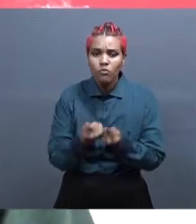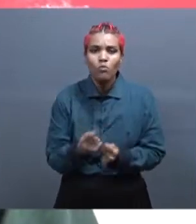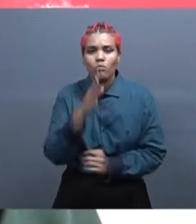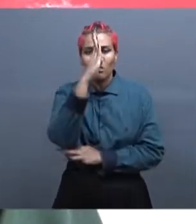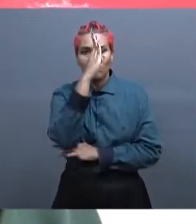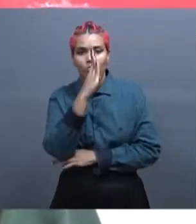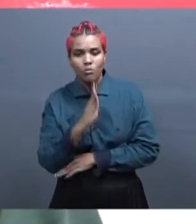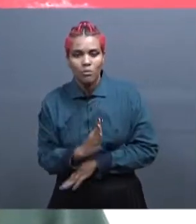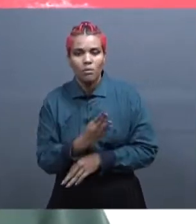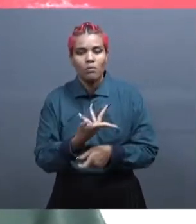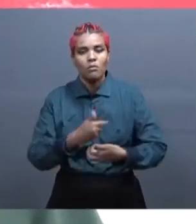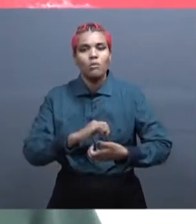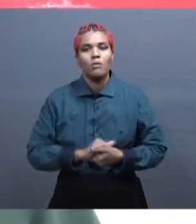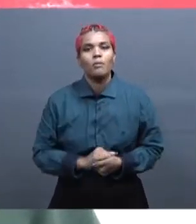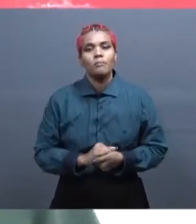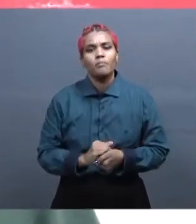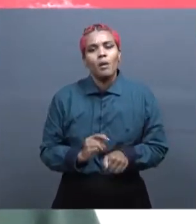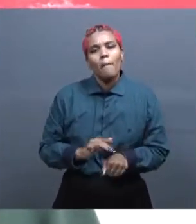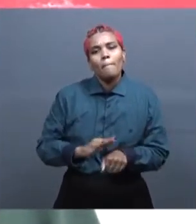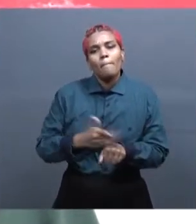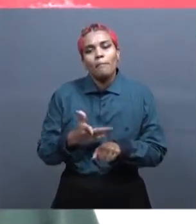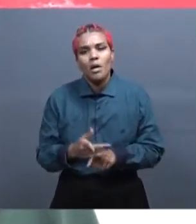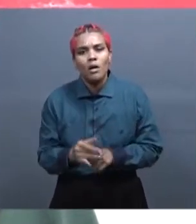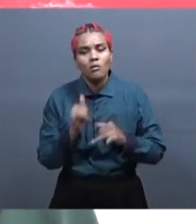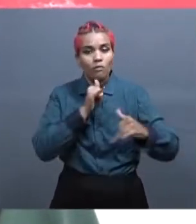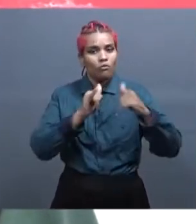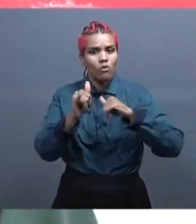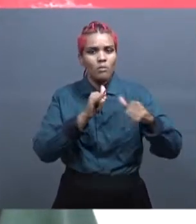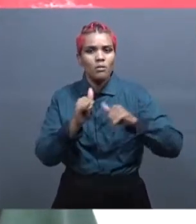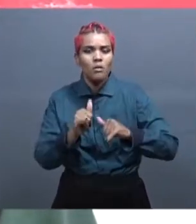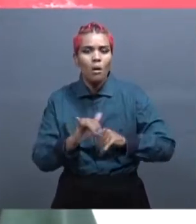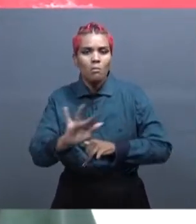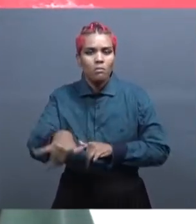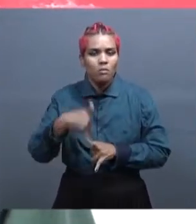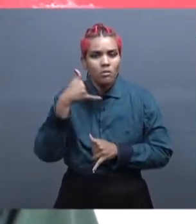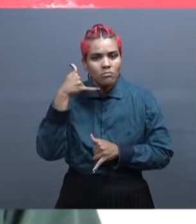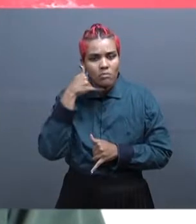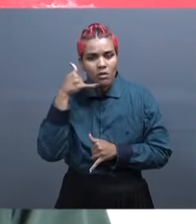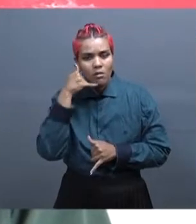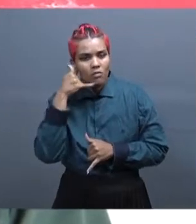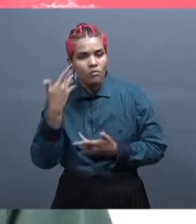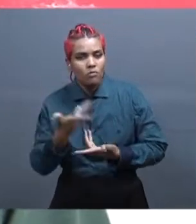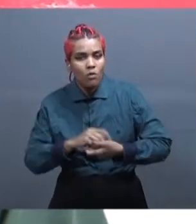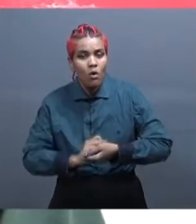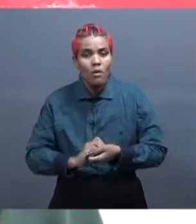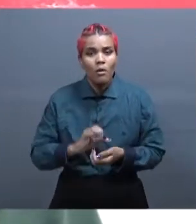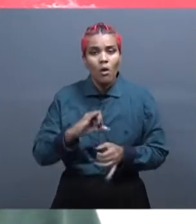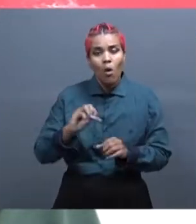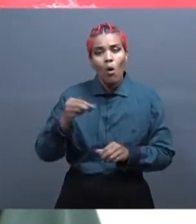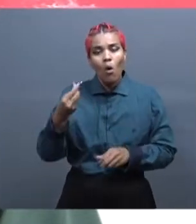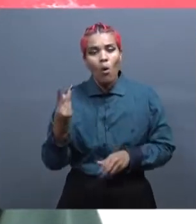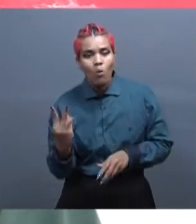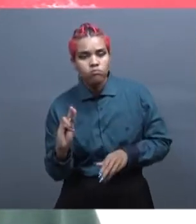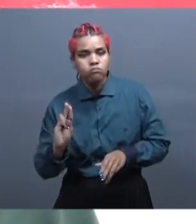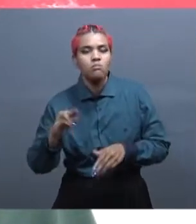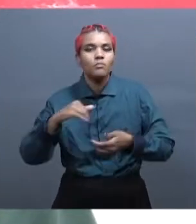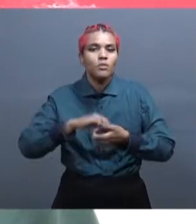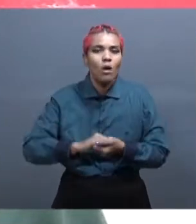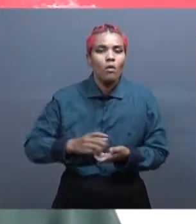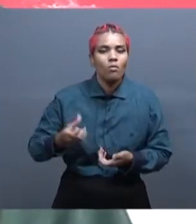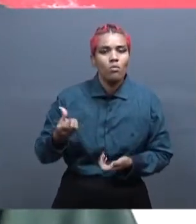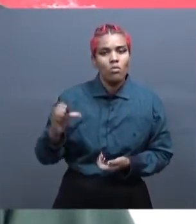e mais informações pelo telefone 3216 31 8 ou 9 91 26